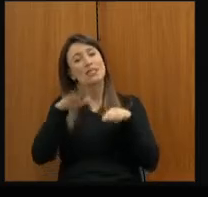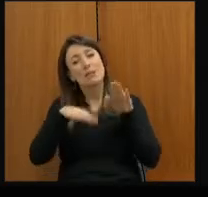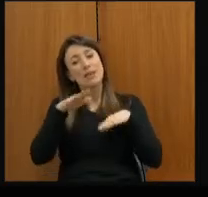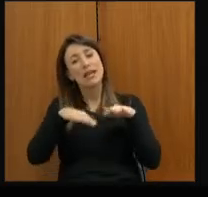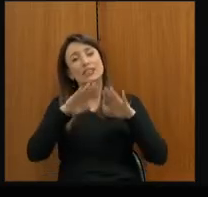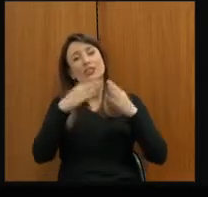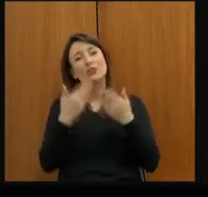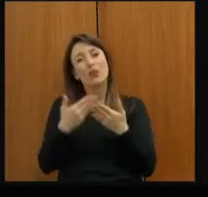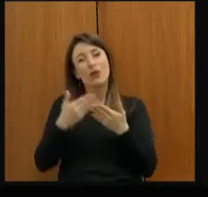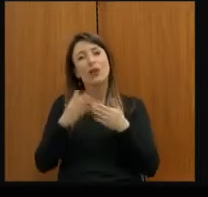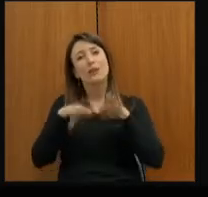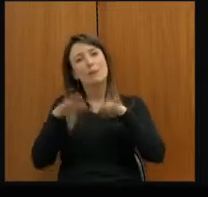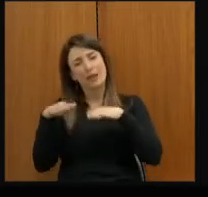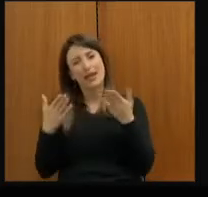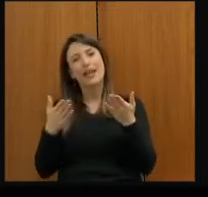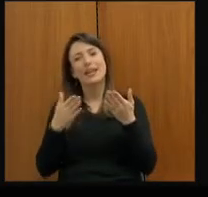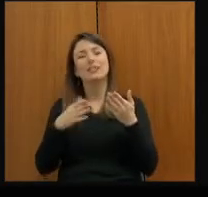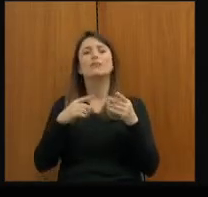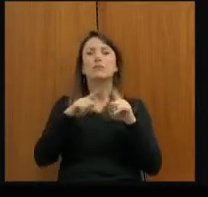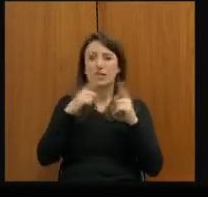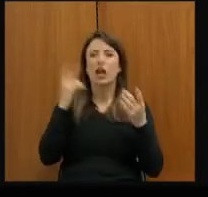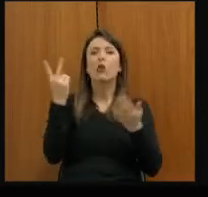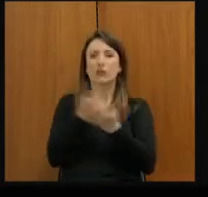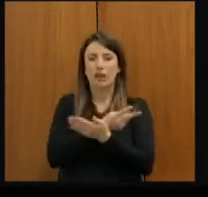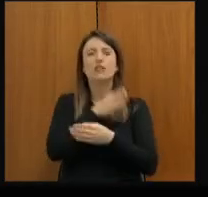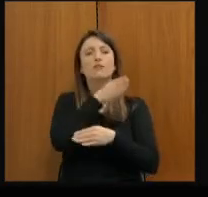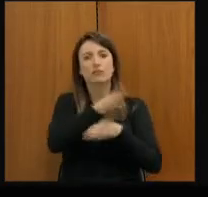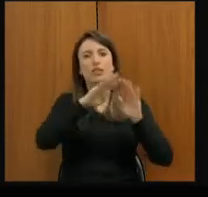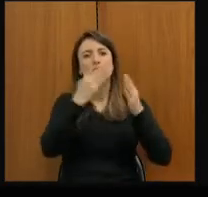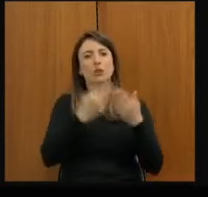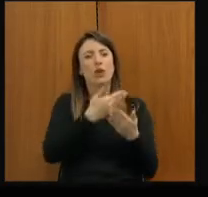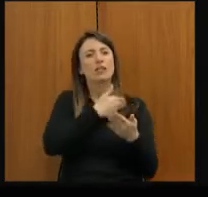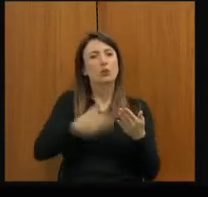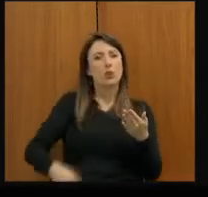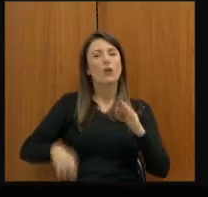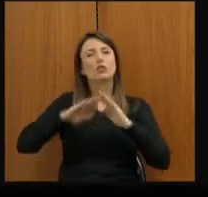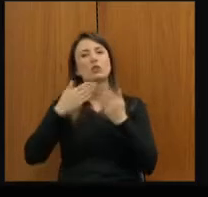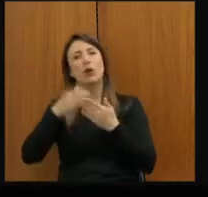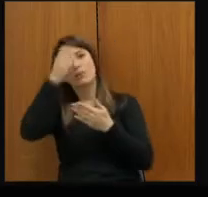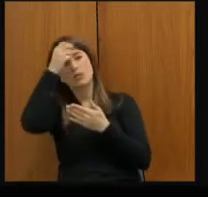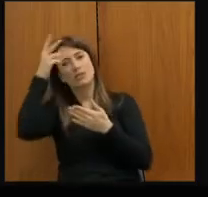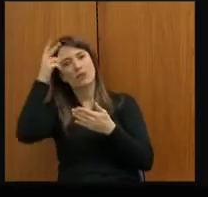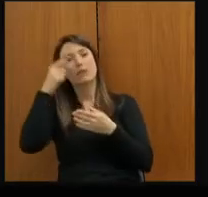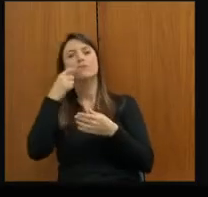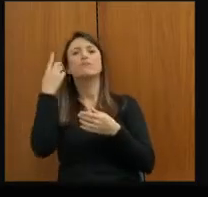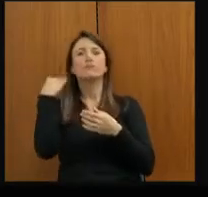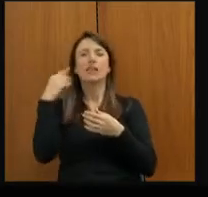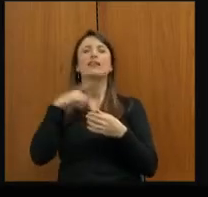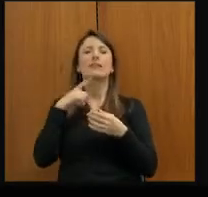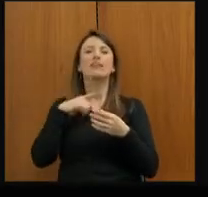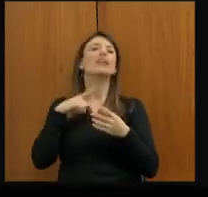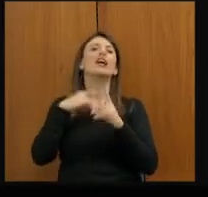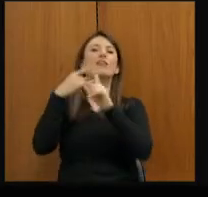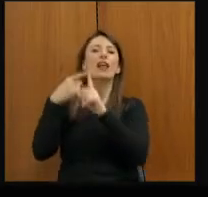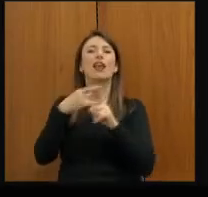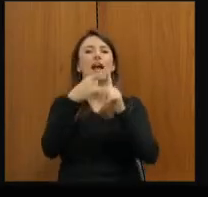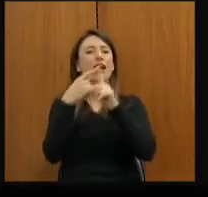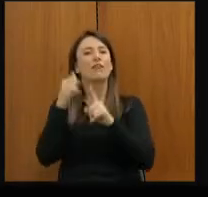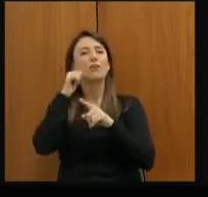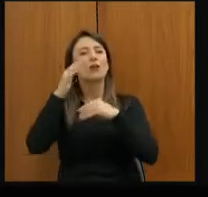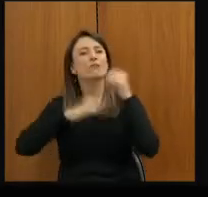na rede estadual e da rede Municipal recentemente nós tivemos uma live com lá pedagoga Regina